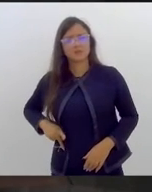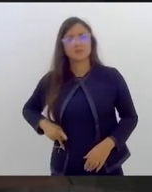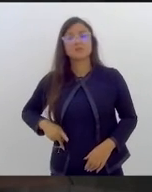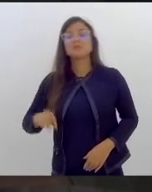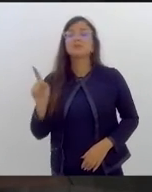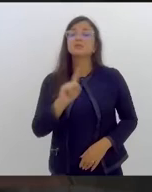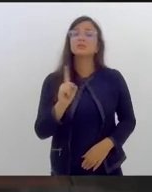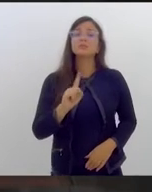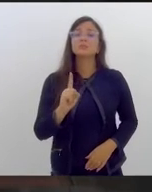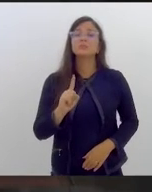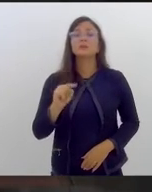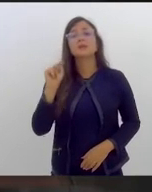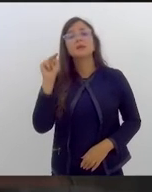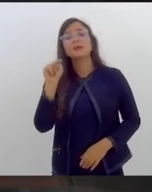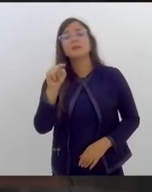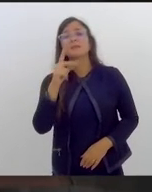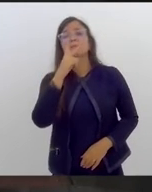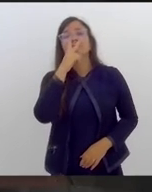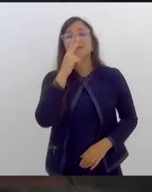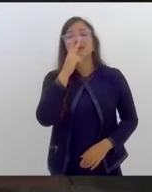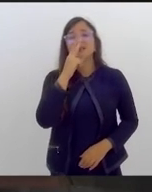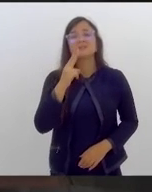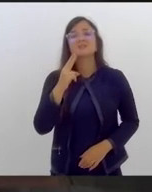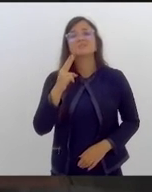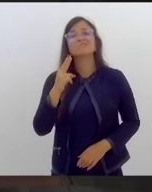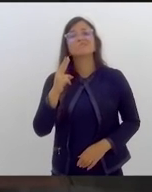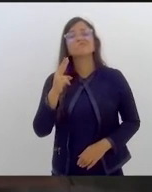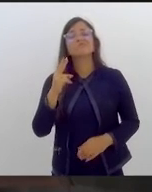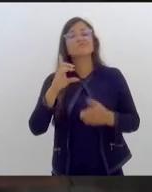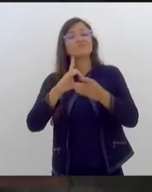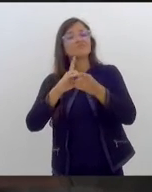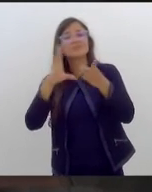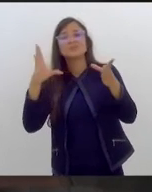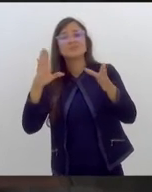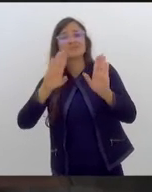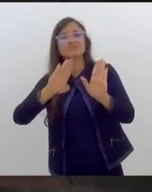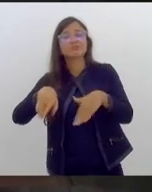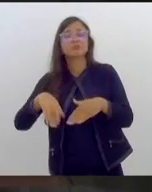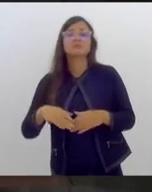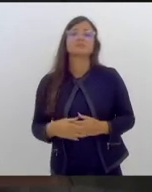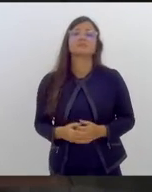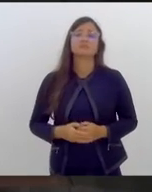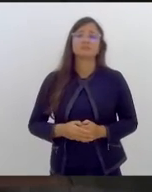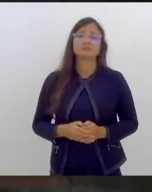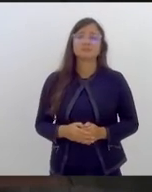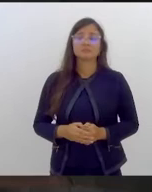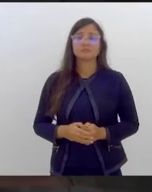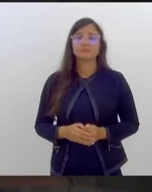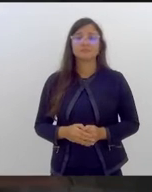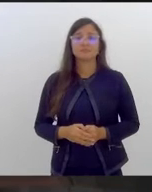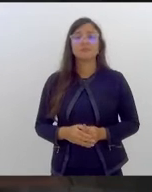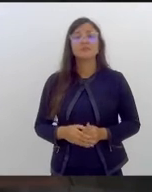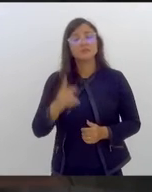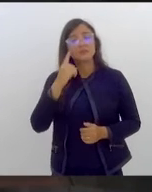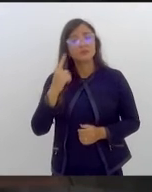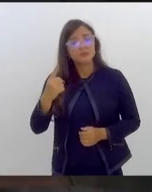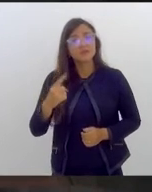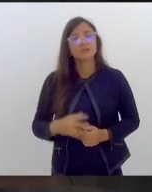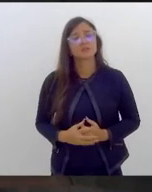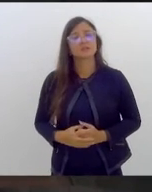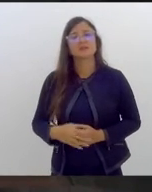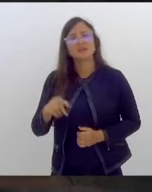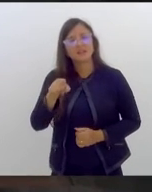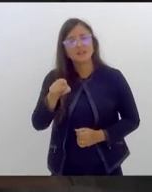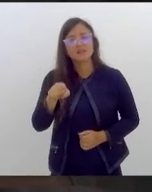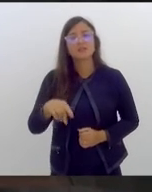forma a desqualificar Esse instrumento da soberania Popular se não vejamos são muitas as suas